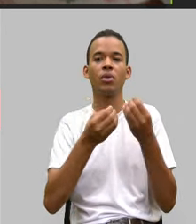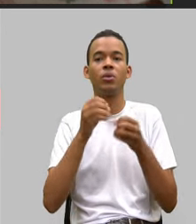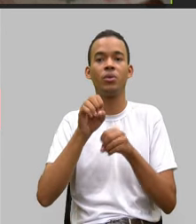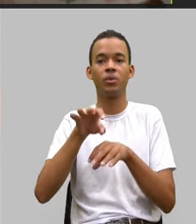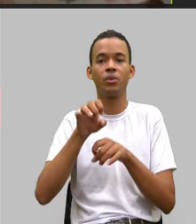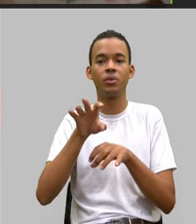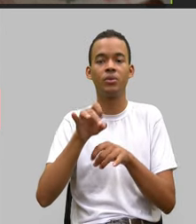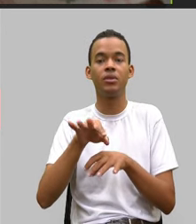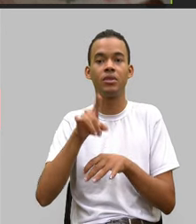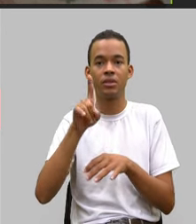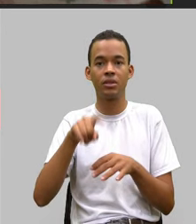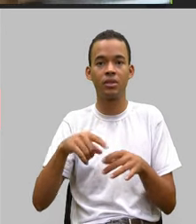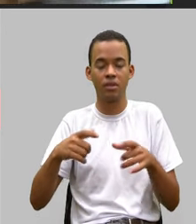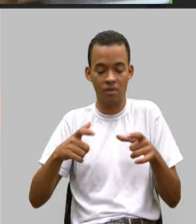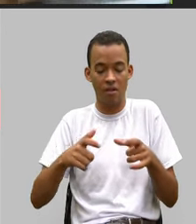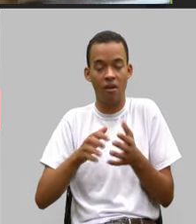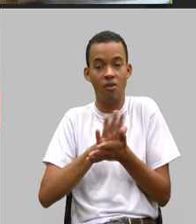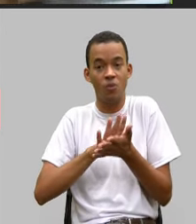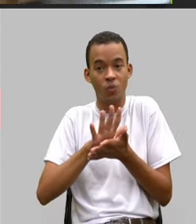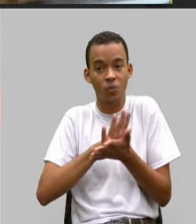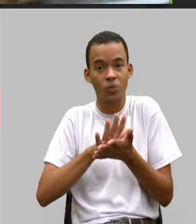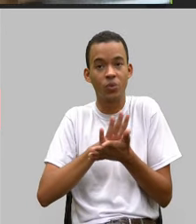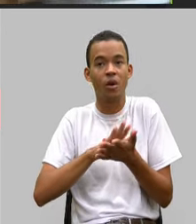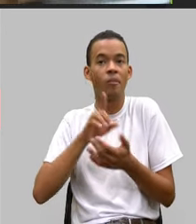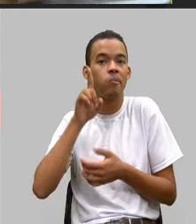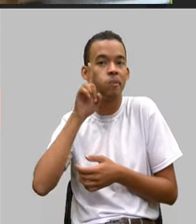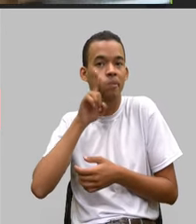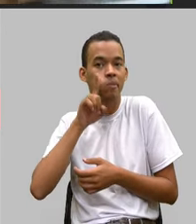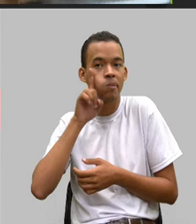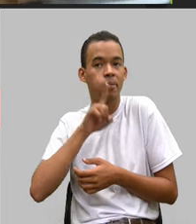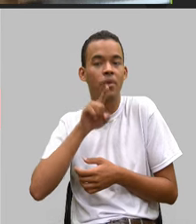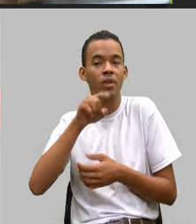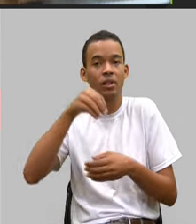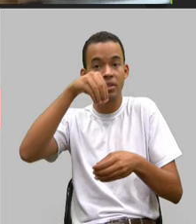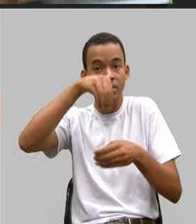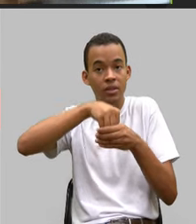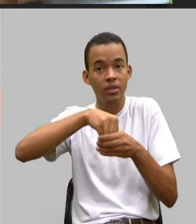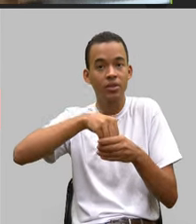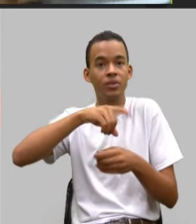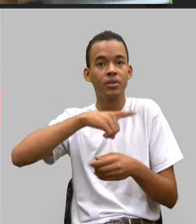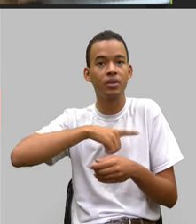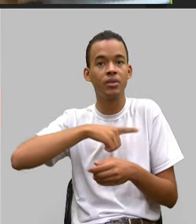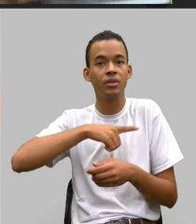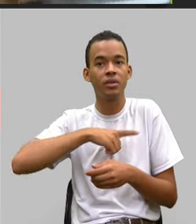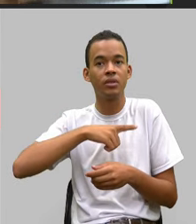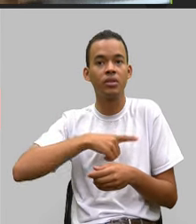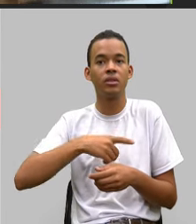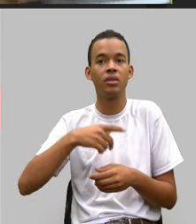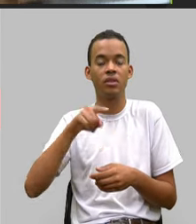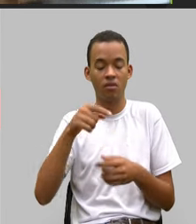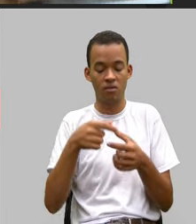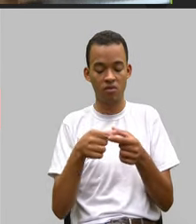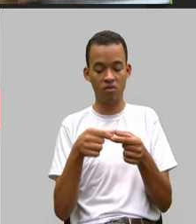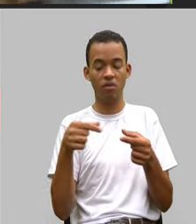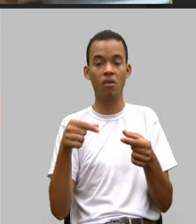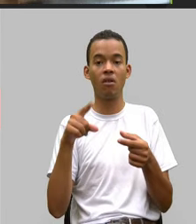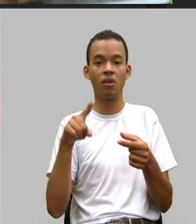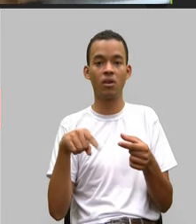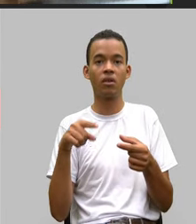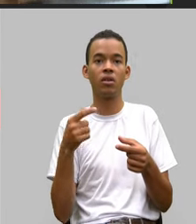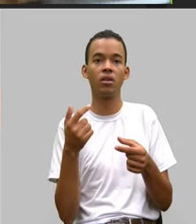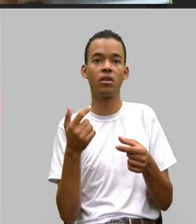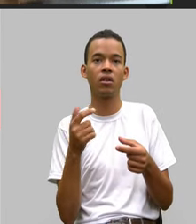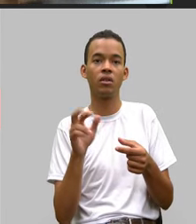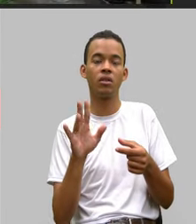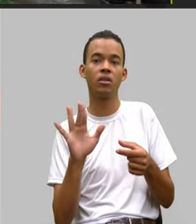de modelar que veio da América escondido na caixinha de modelar tem uma seringa com um extrato de cannabis e foi assim que eu conseguir